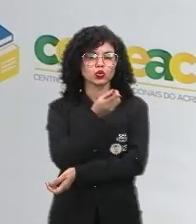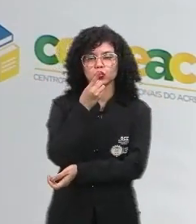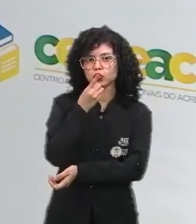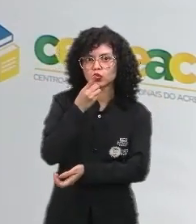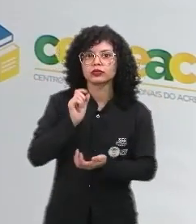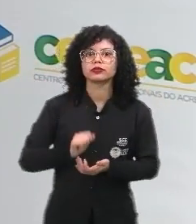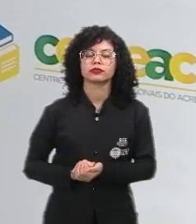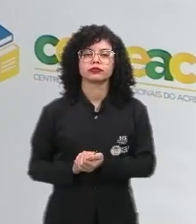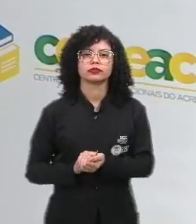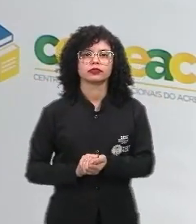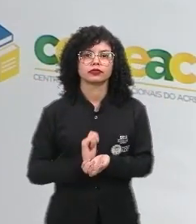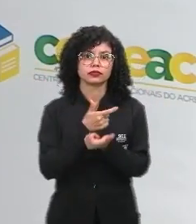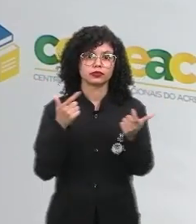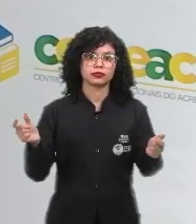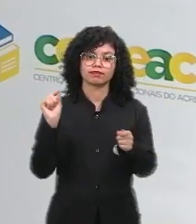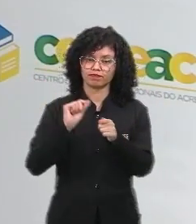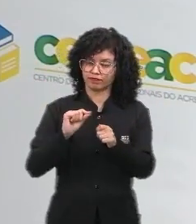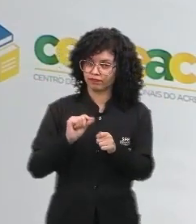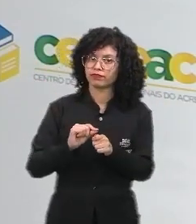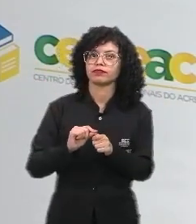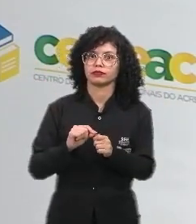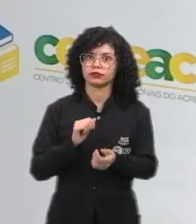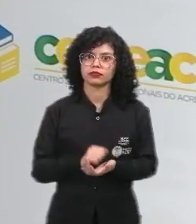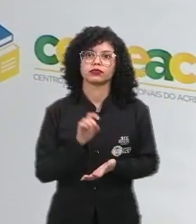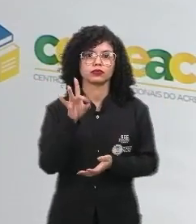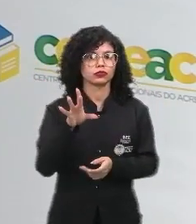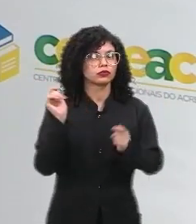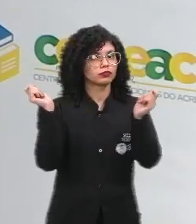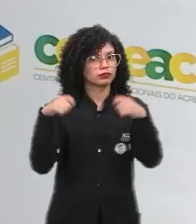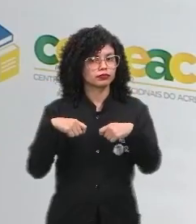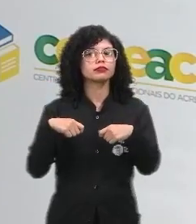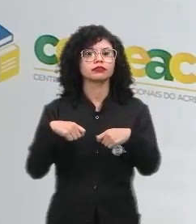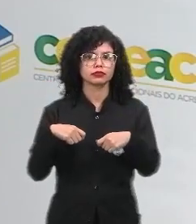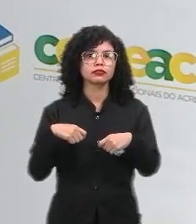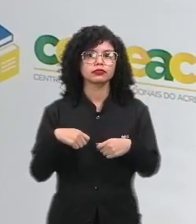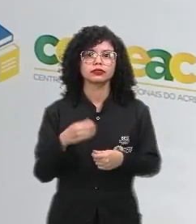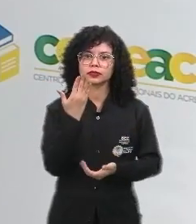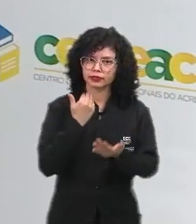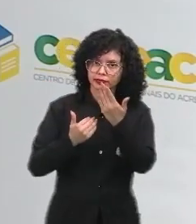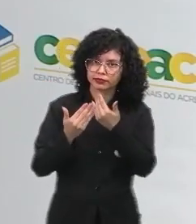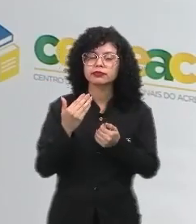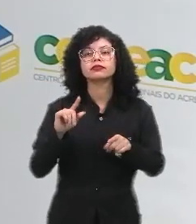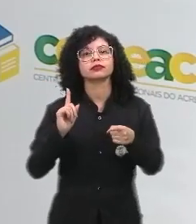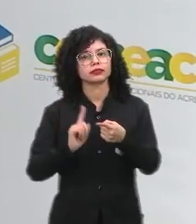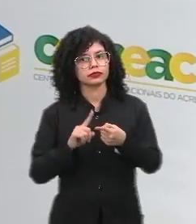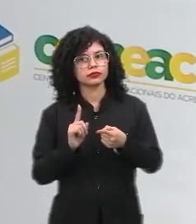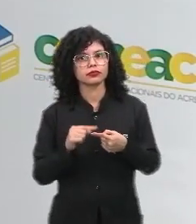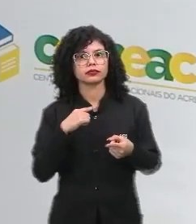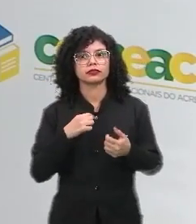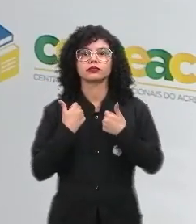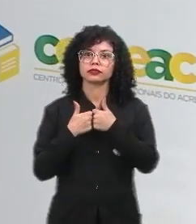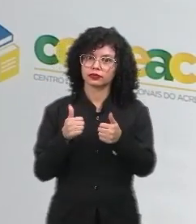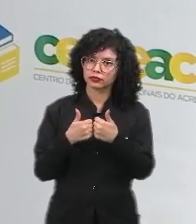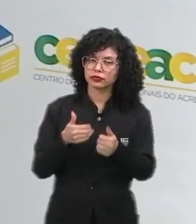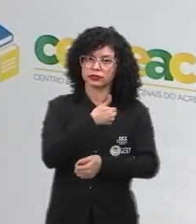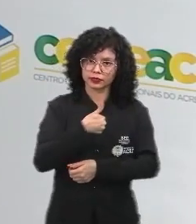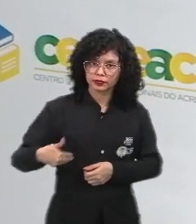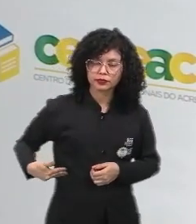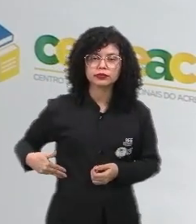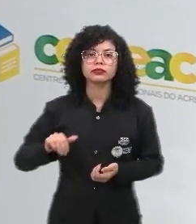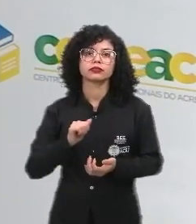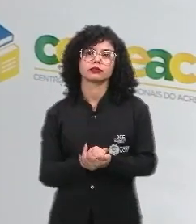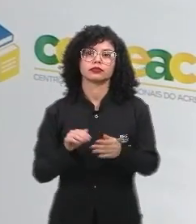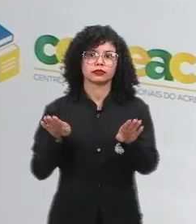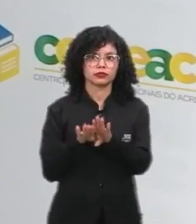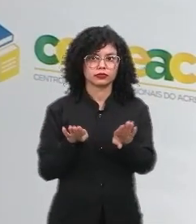dia cheio, né, de afazeres, só é possível de se alimentar porque existem transportes públicos e